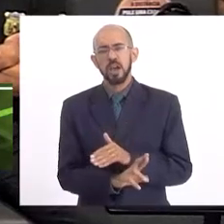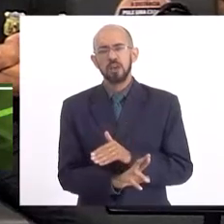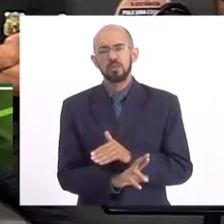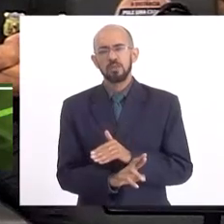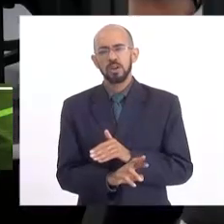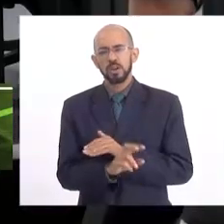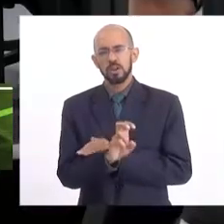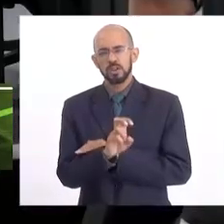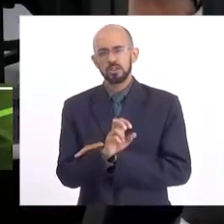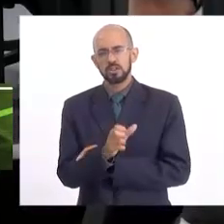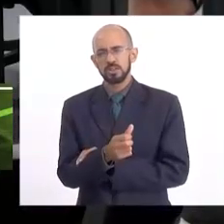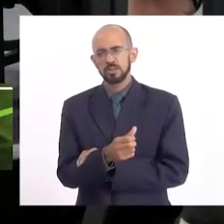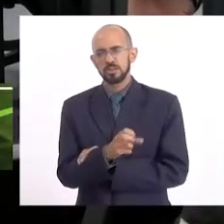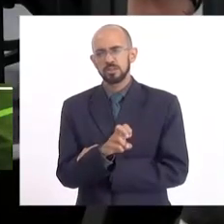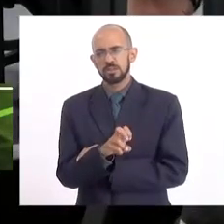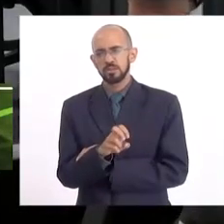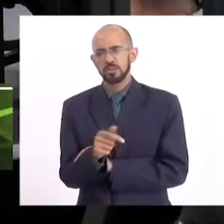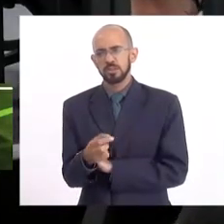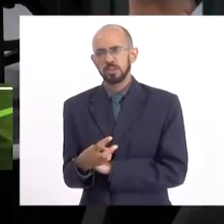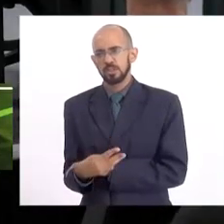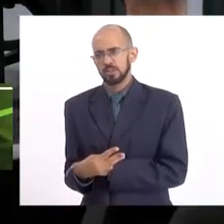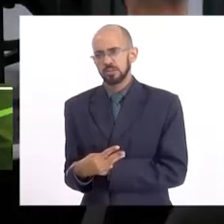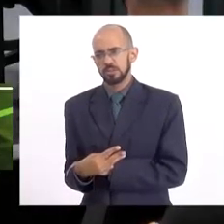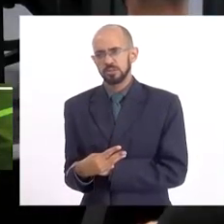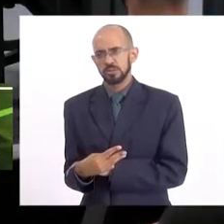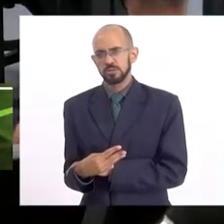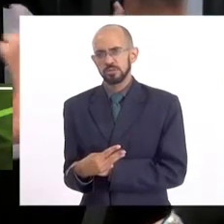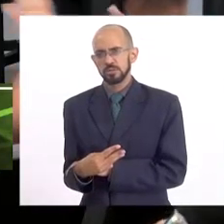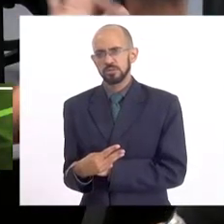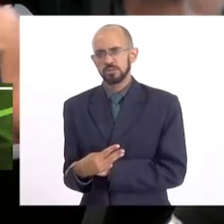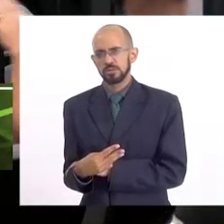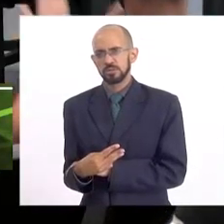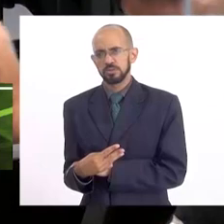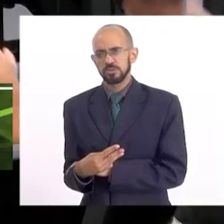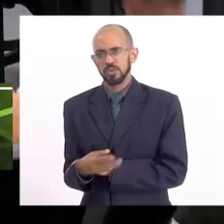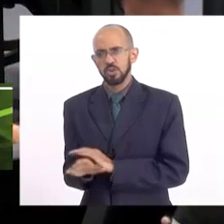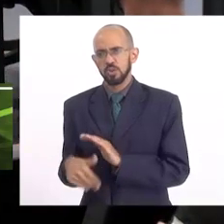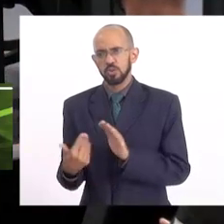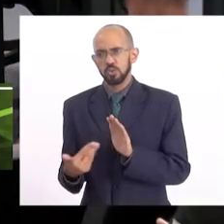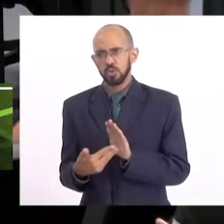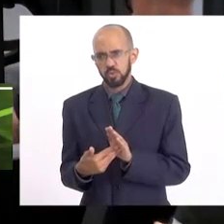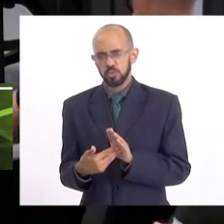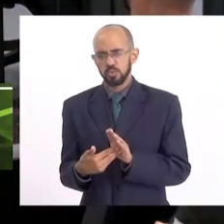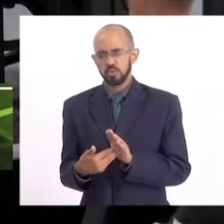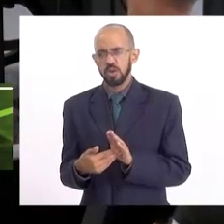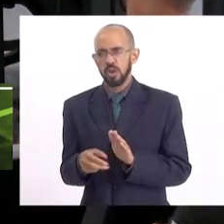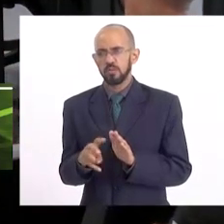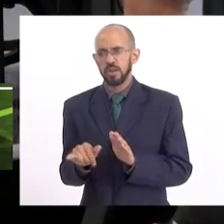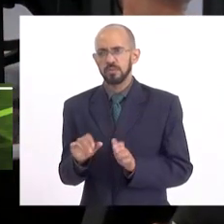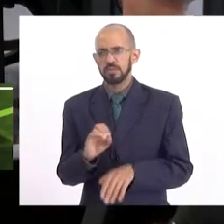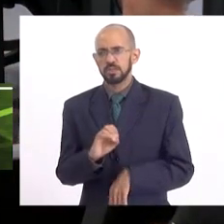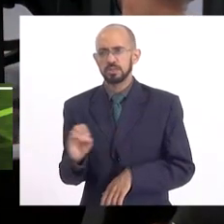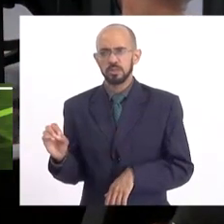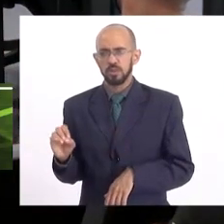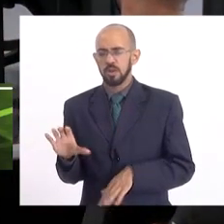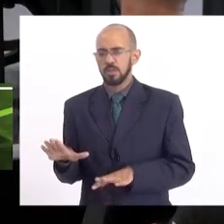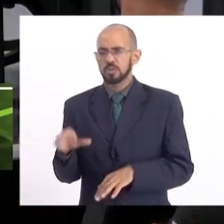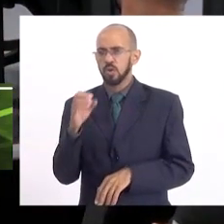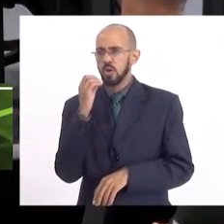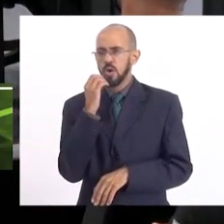para 653. Todo? Todo ele, né? Vai zerar. Então zero. Vai então zerar. Zero. Agora, obviamente, que a gente não